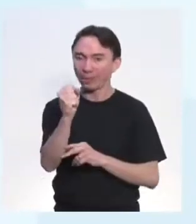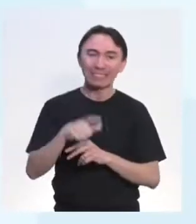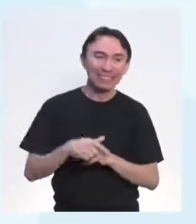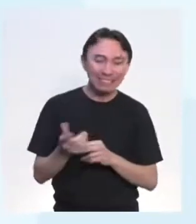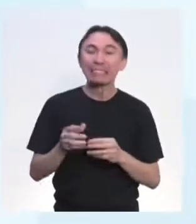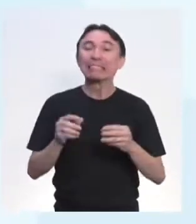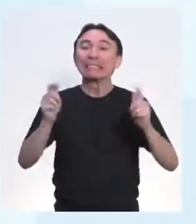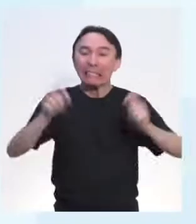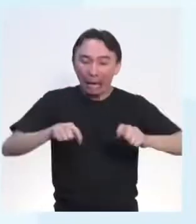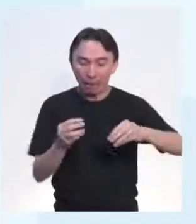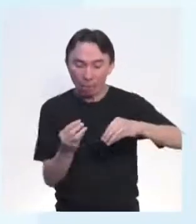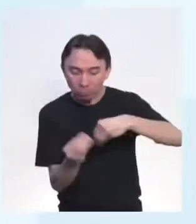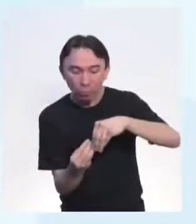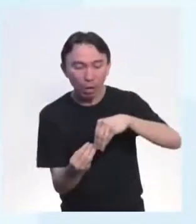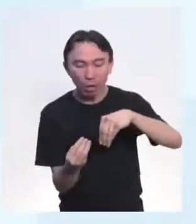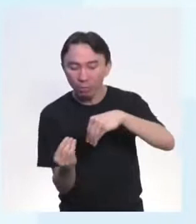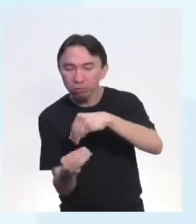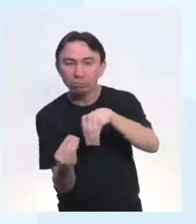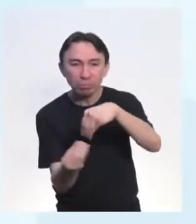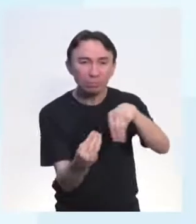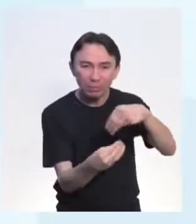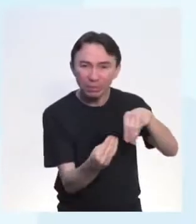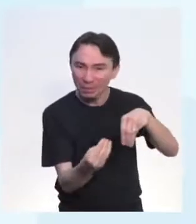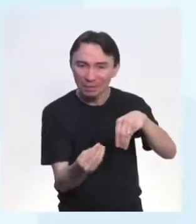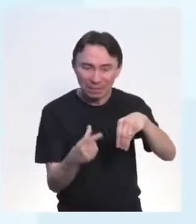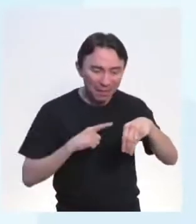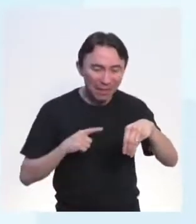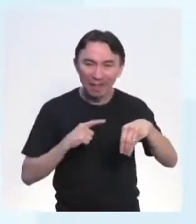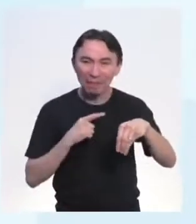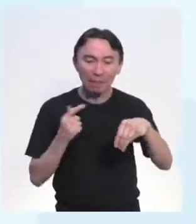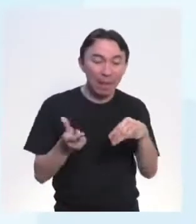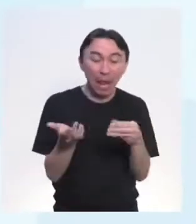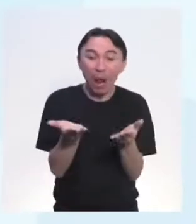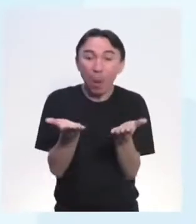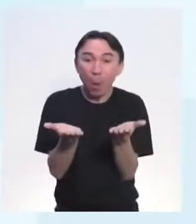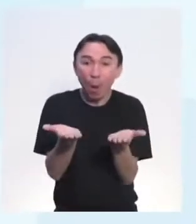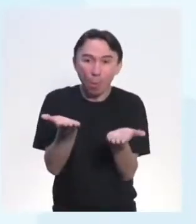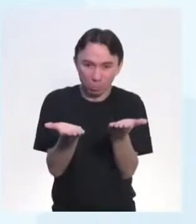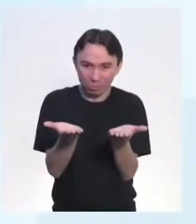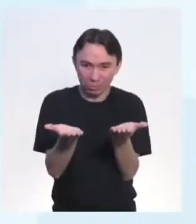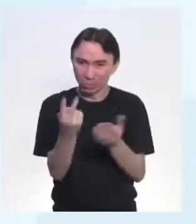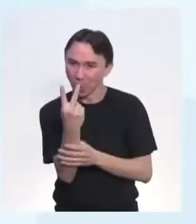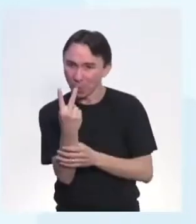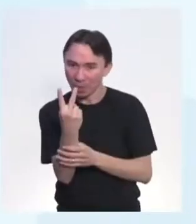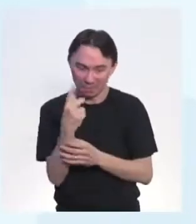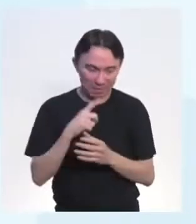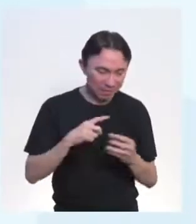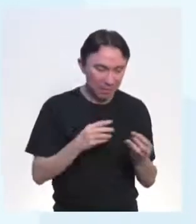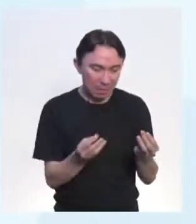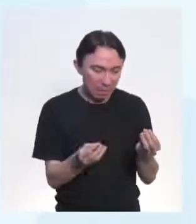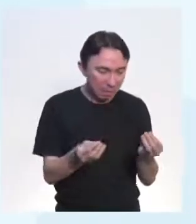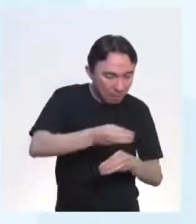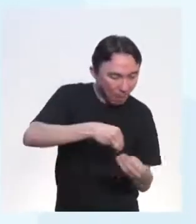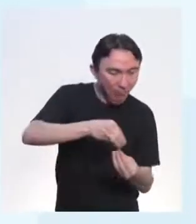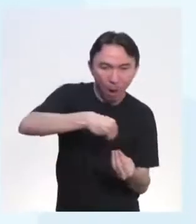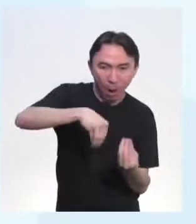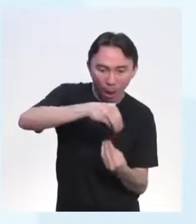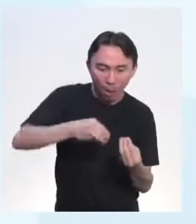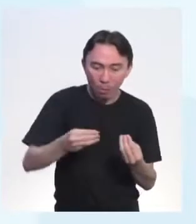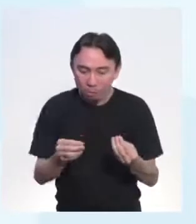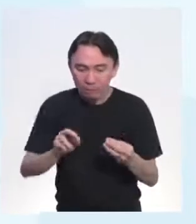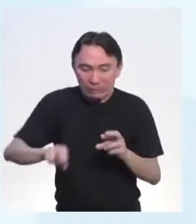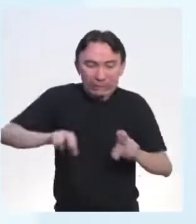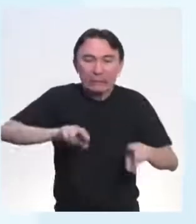misturas diferentes com iguais quantidades de 2 dessas substâncias podem